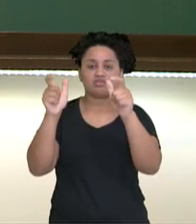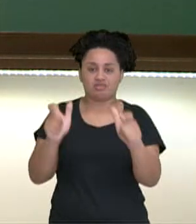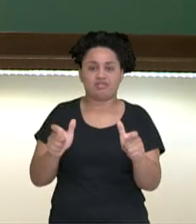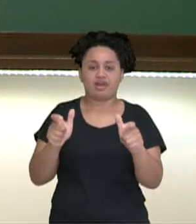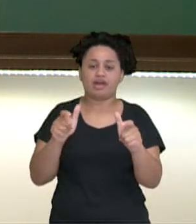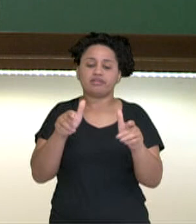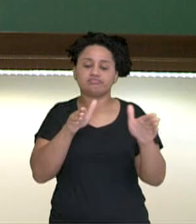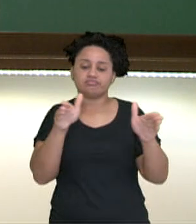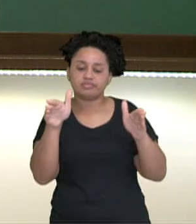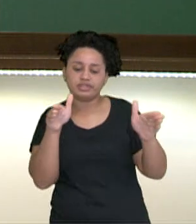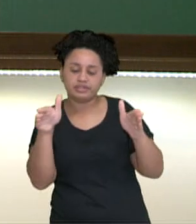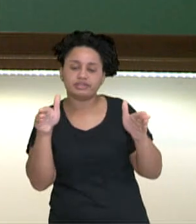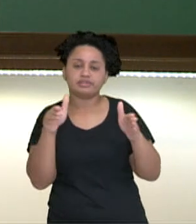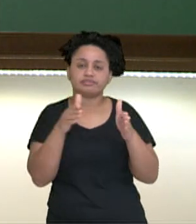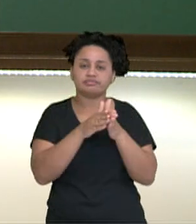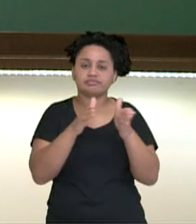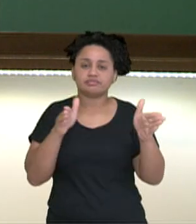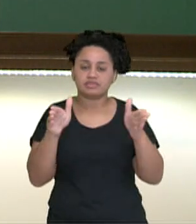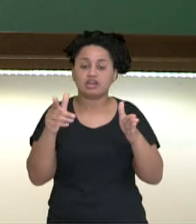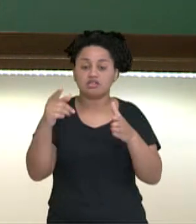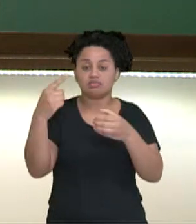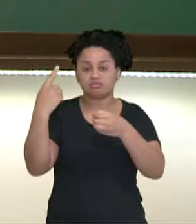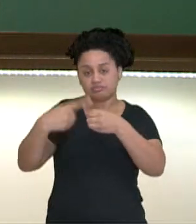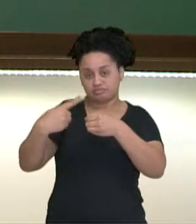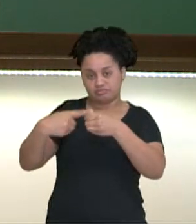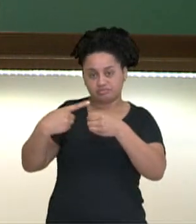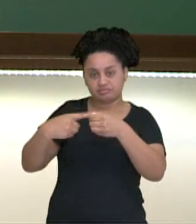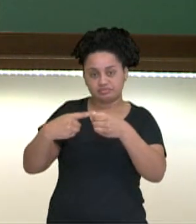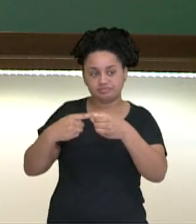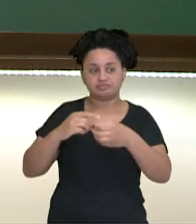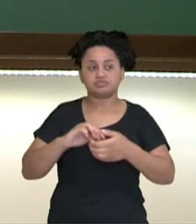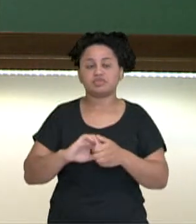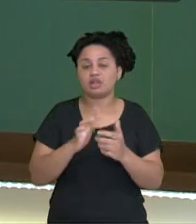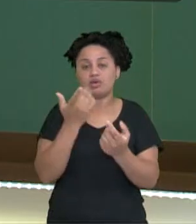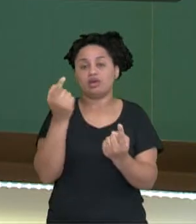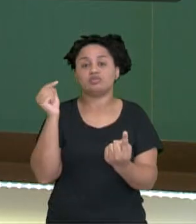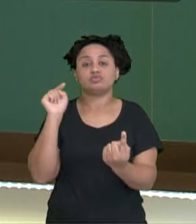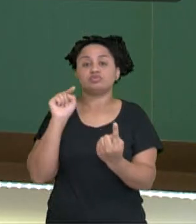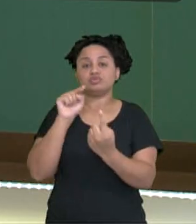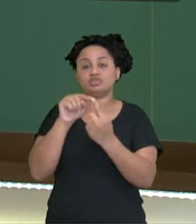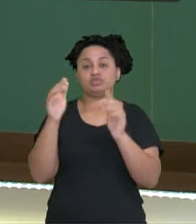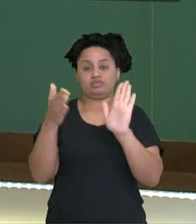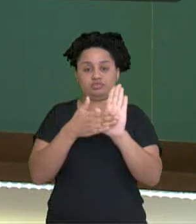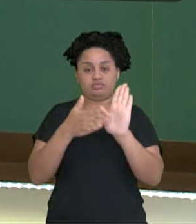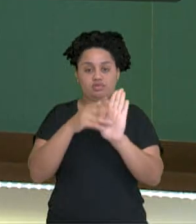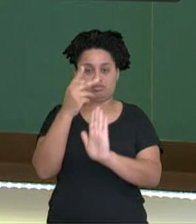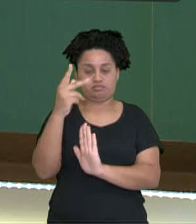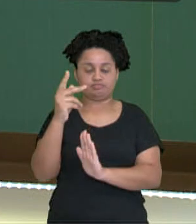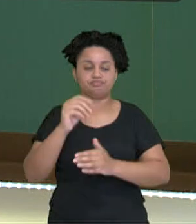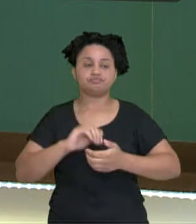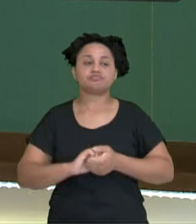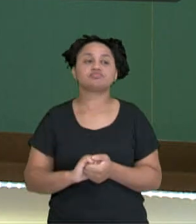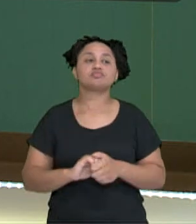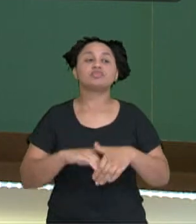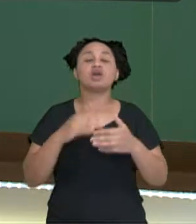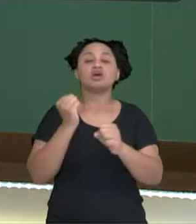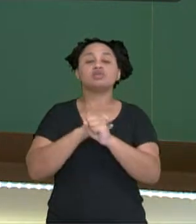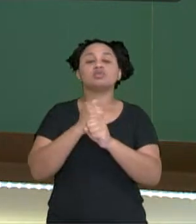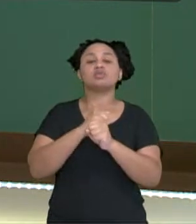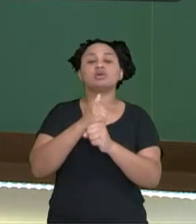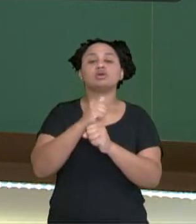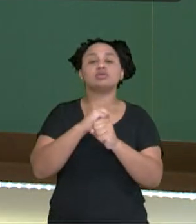numa mesma época, numa determinada cidade, tá? Essa era a grande proposta. Desde 2004,